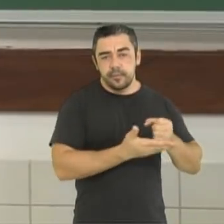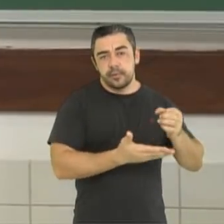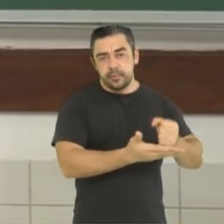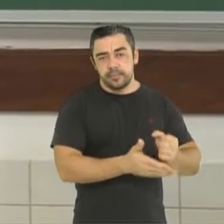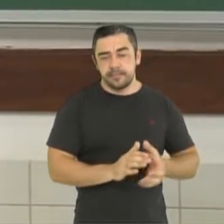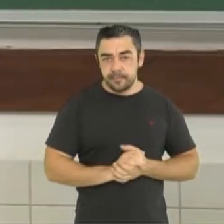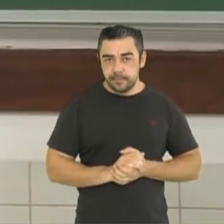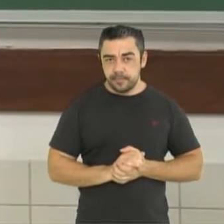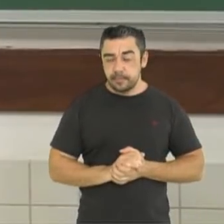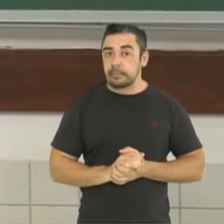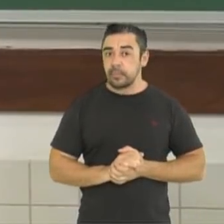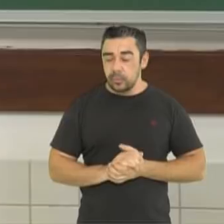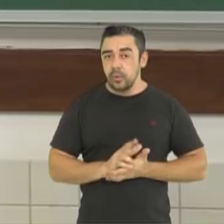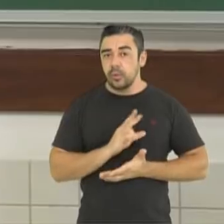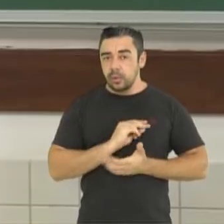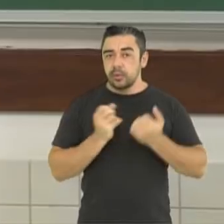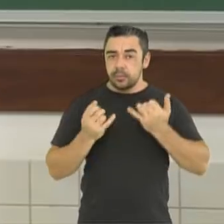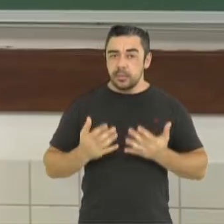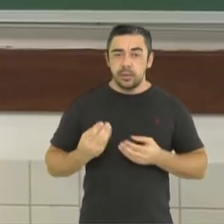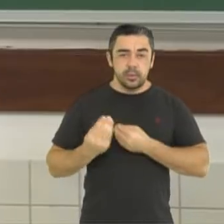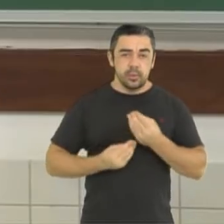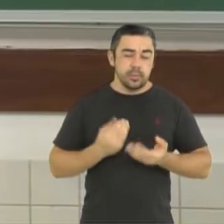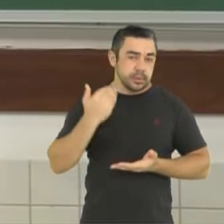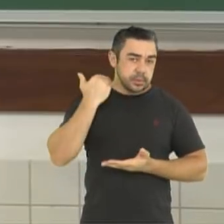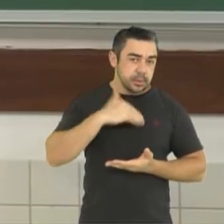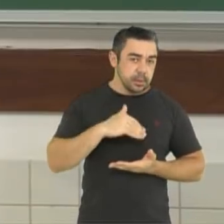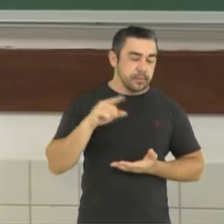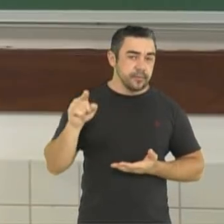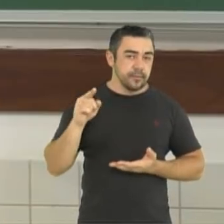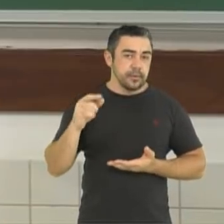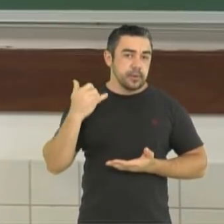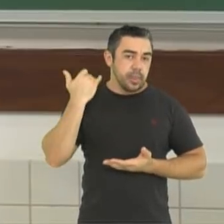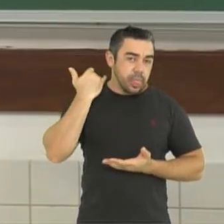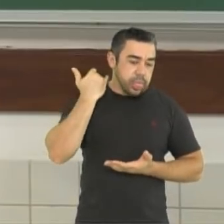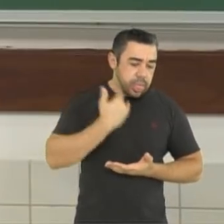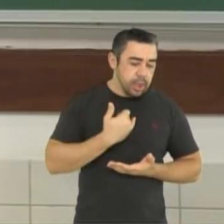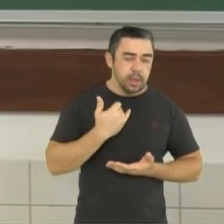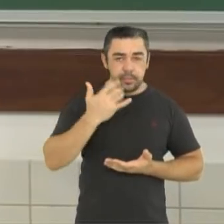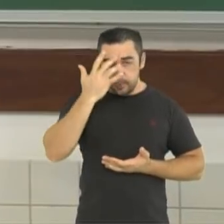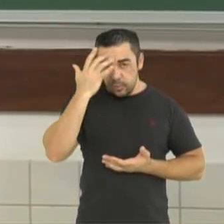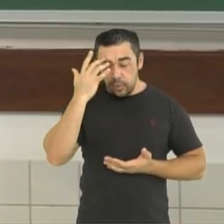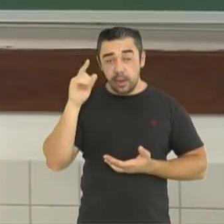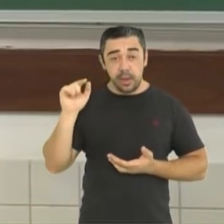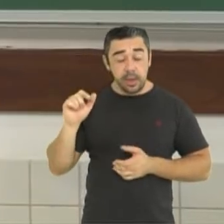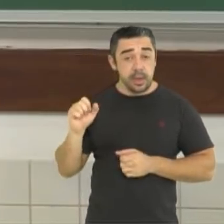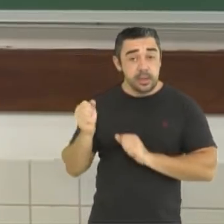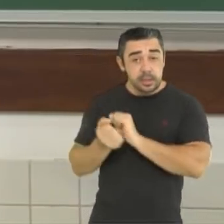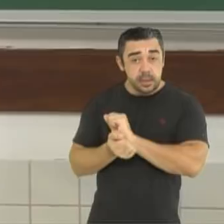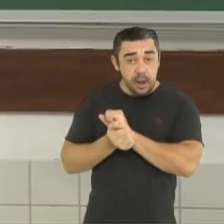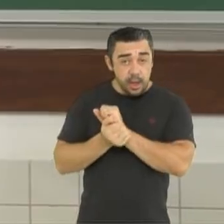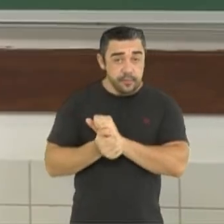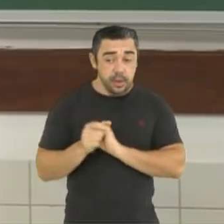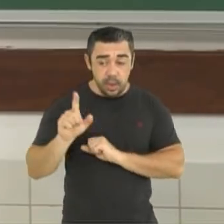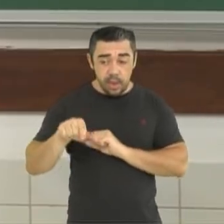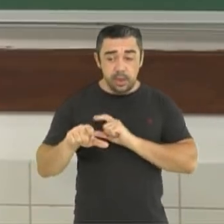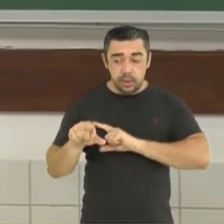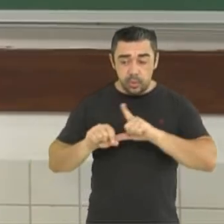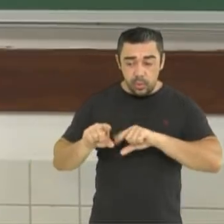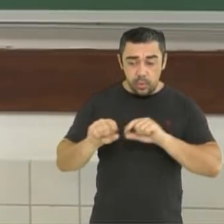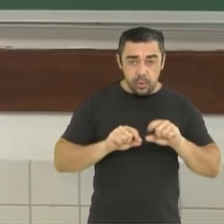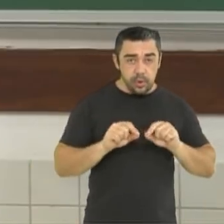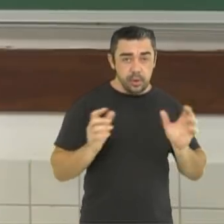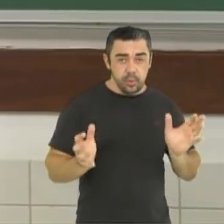se fala muito sobre esses sacrifícios humanos. O que acontecia? Esses escravizados, que então eram escolhidos, eram